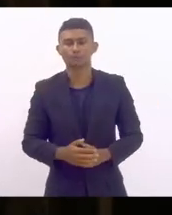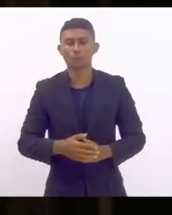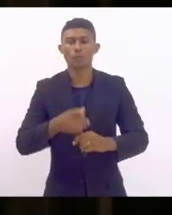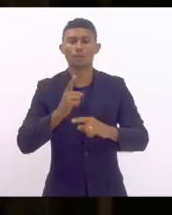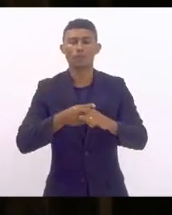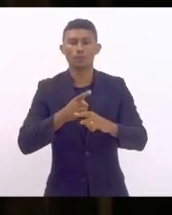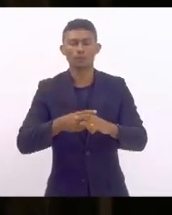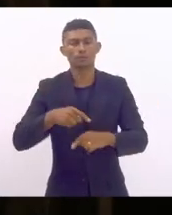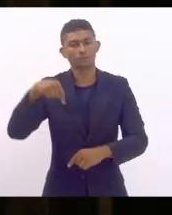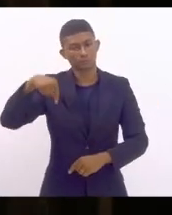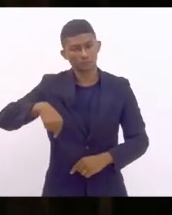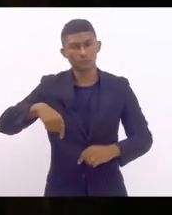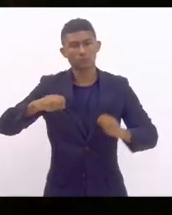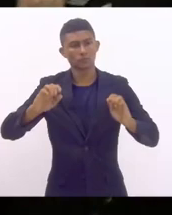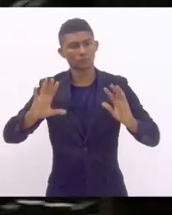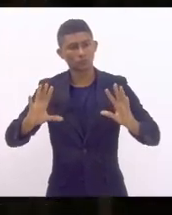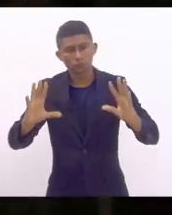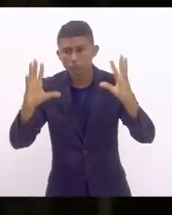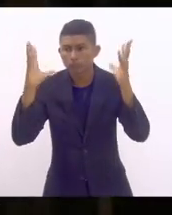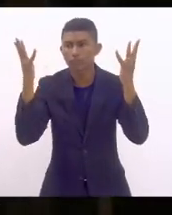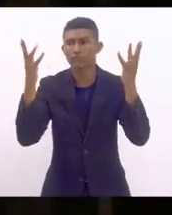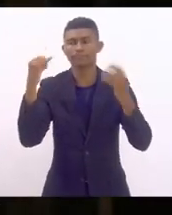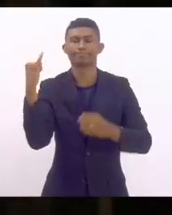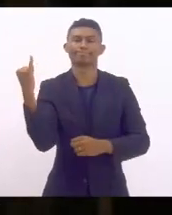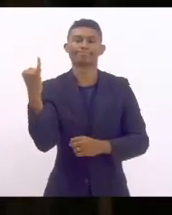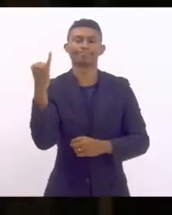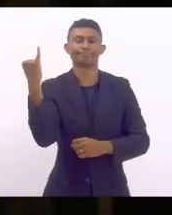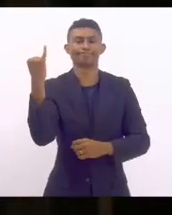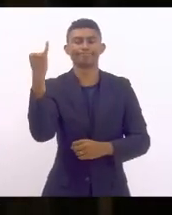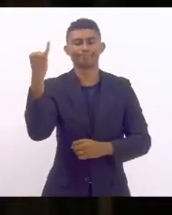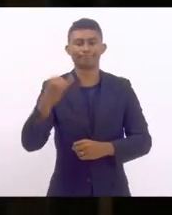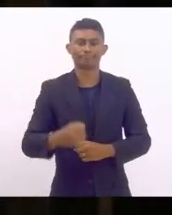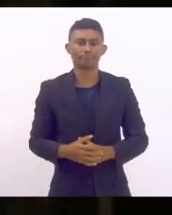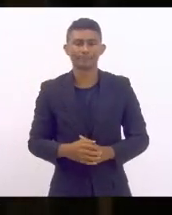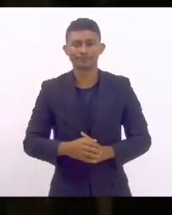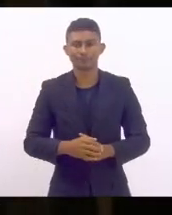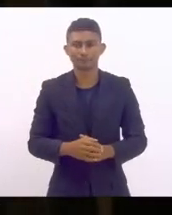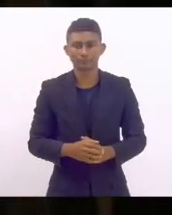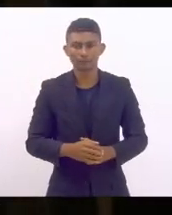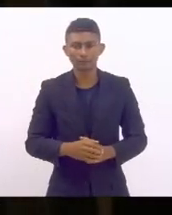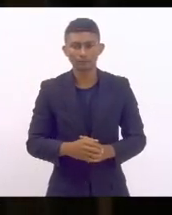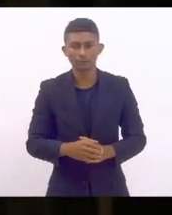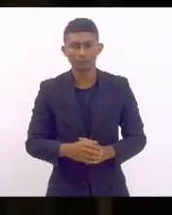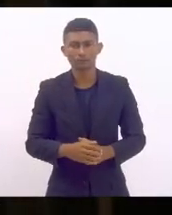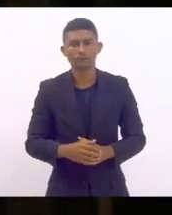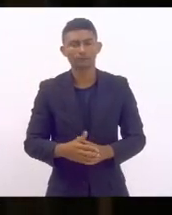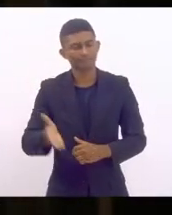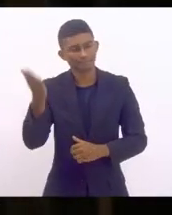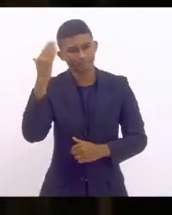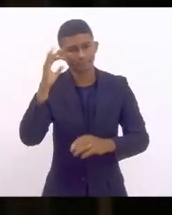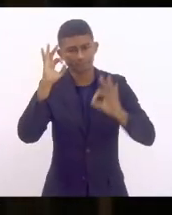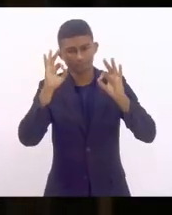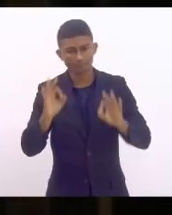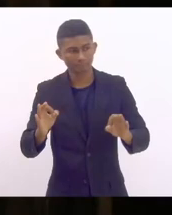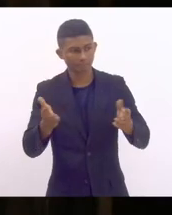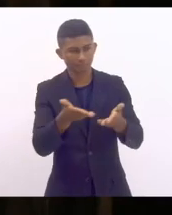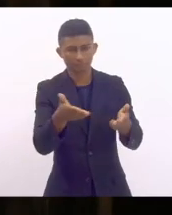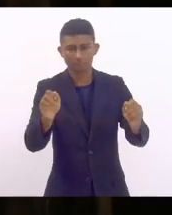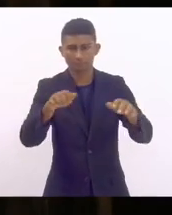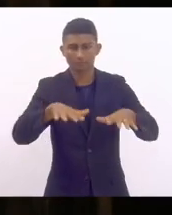ações desse tipo estejam sendo implementadas certamente todos que aqui